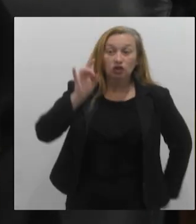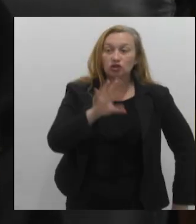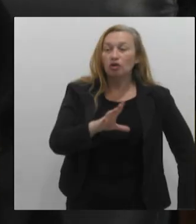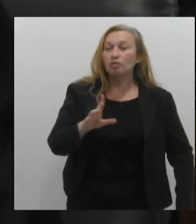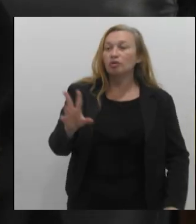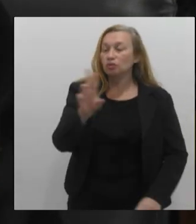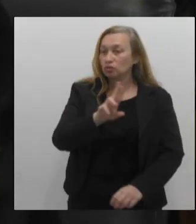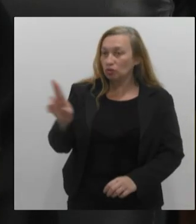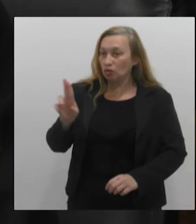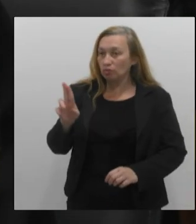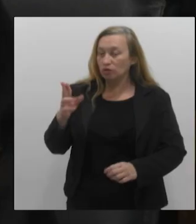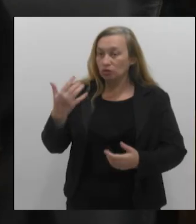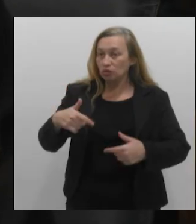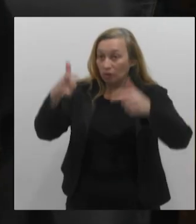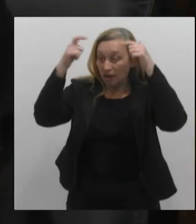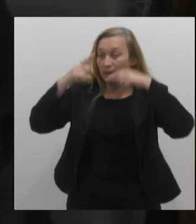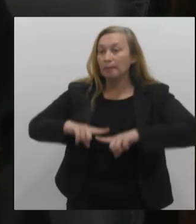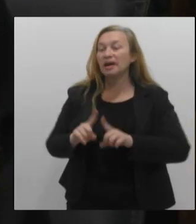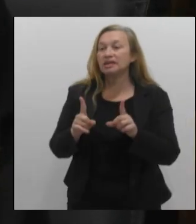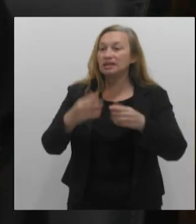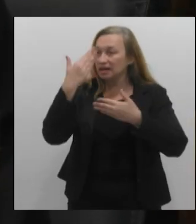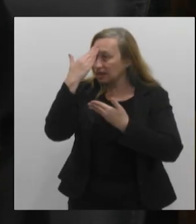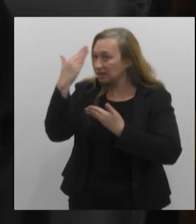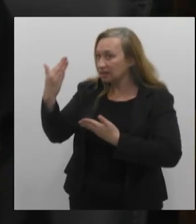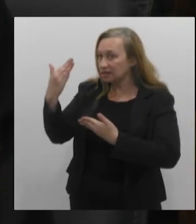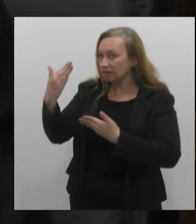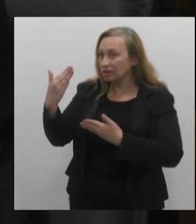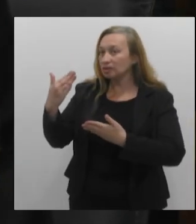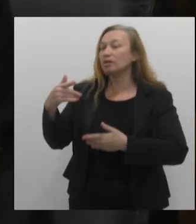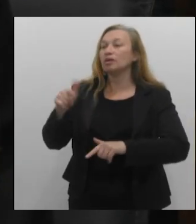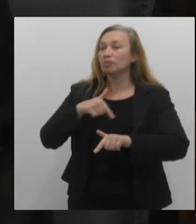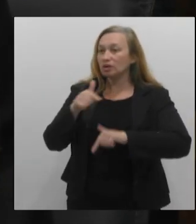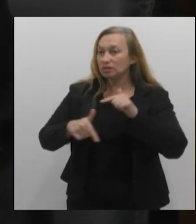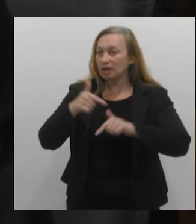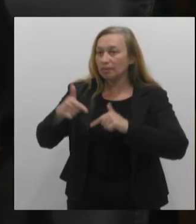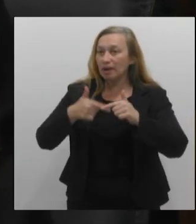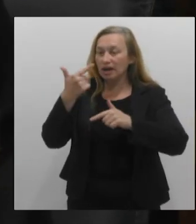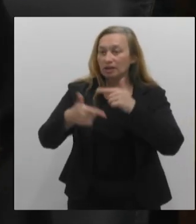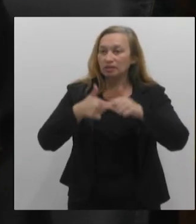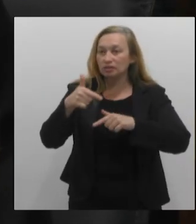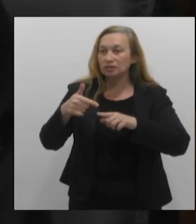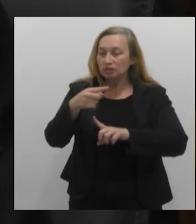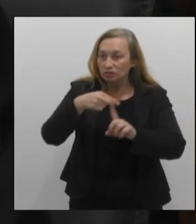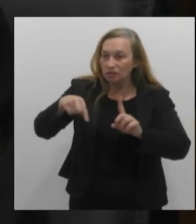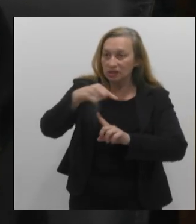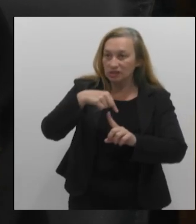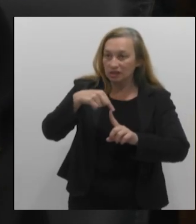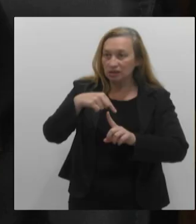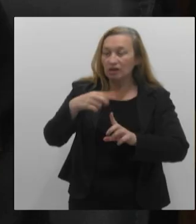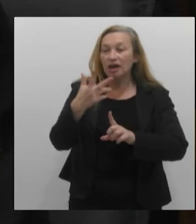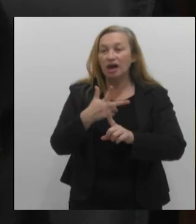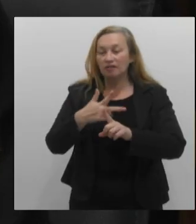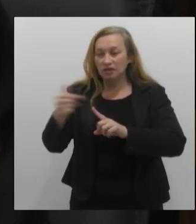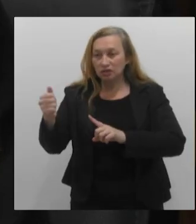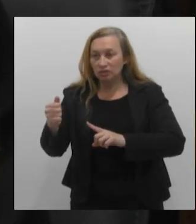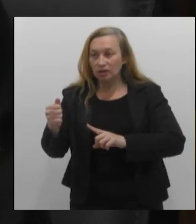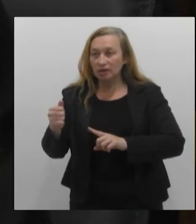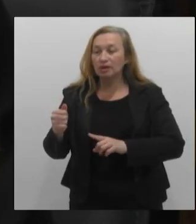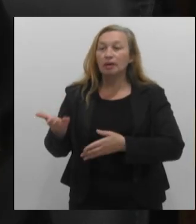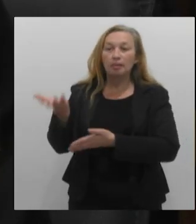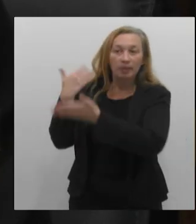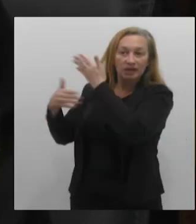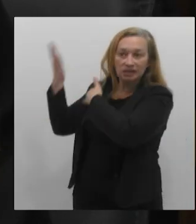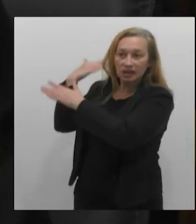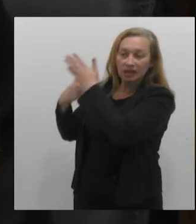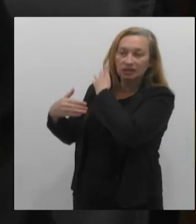rei, senão por agradecimento aos benefícios do santo, pois a vitória passada, como dissemos, se ganhou no dia de São Sebastião,